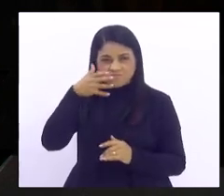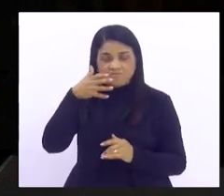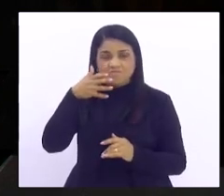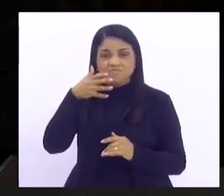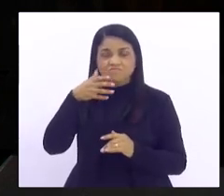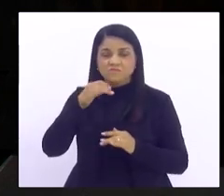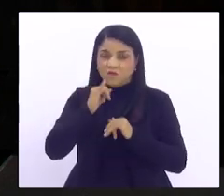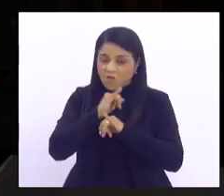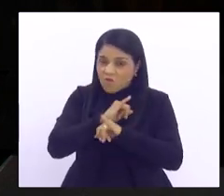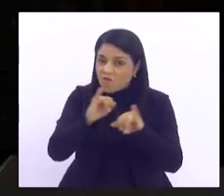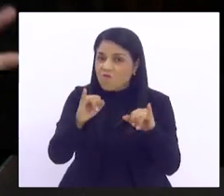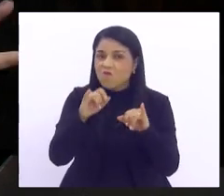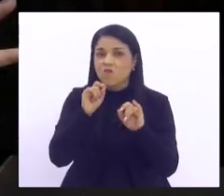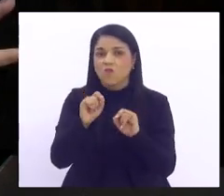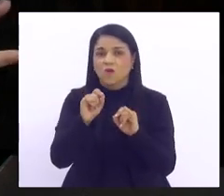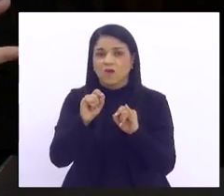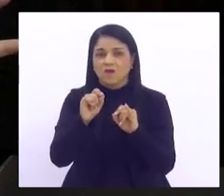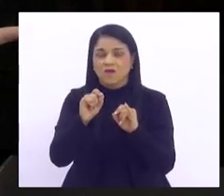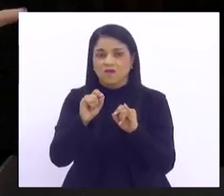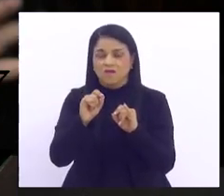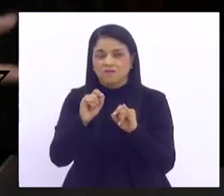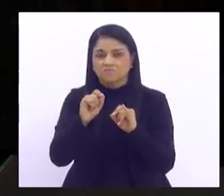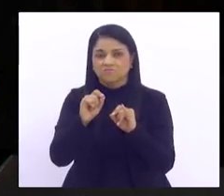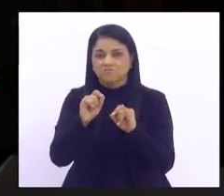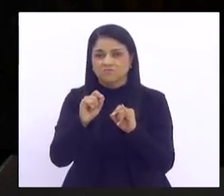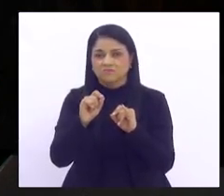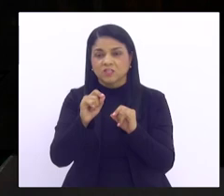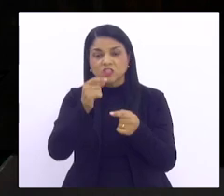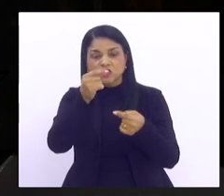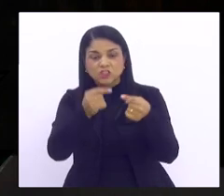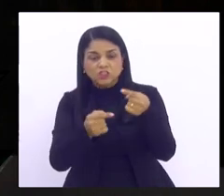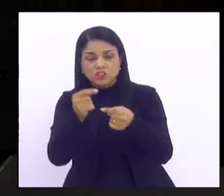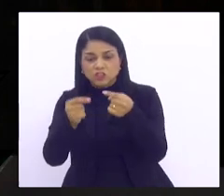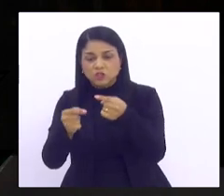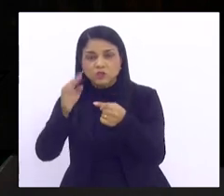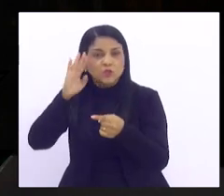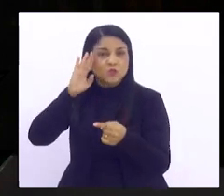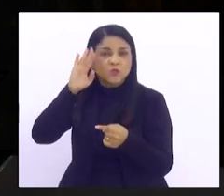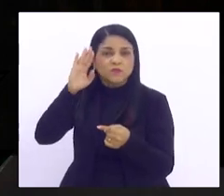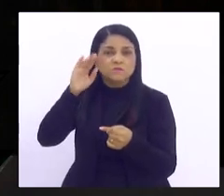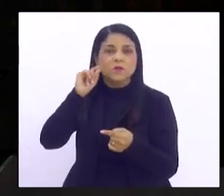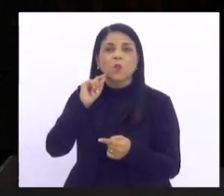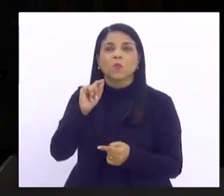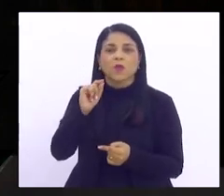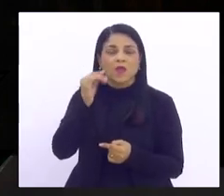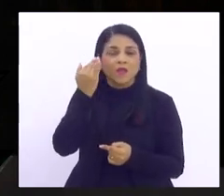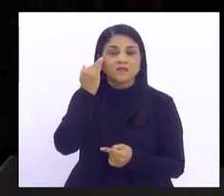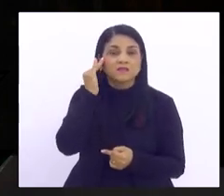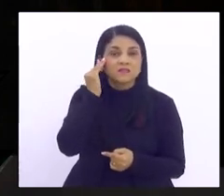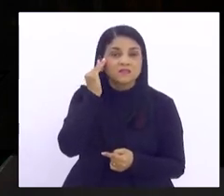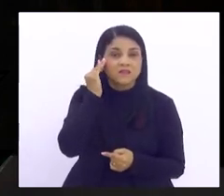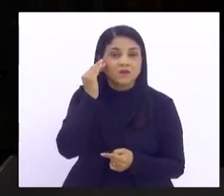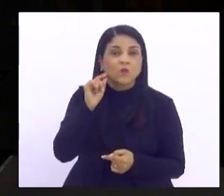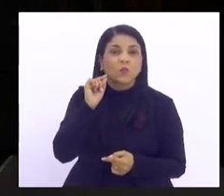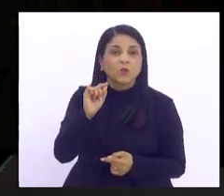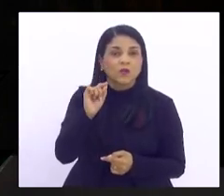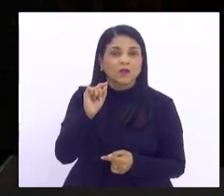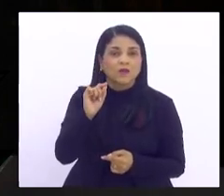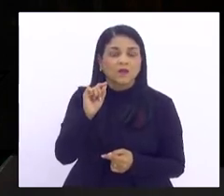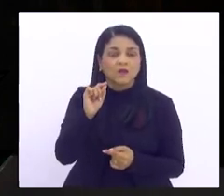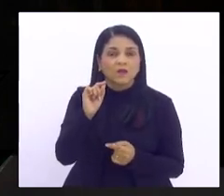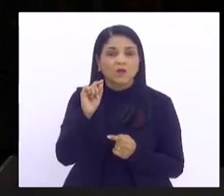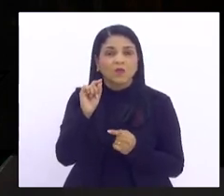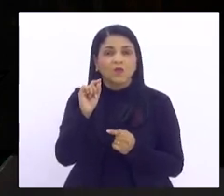luz, de colocar ali luz, justamente naquilo que nós precisamos entender, o que, que é realmente esse